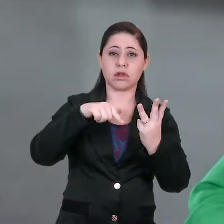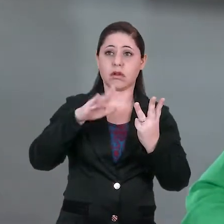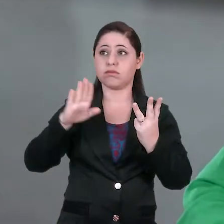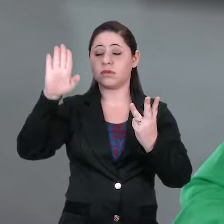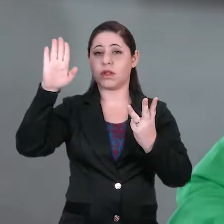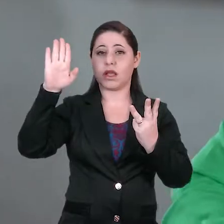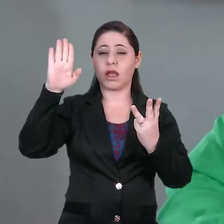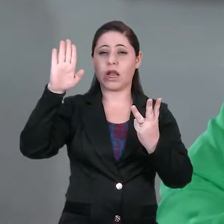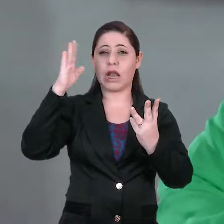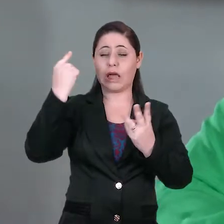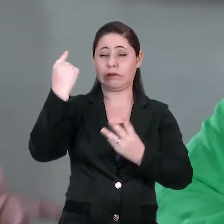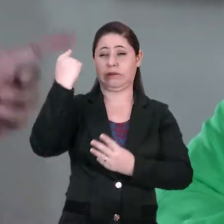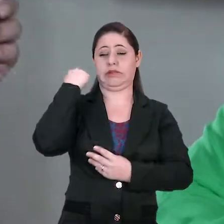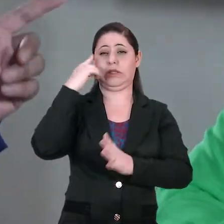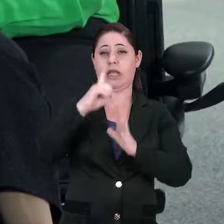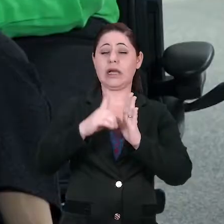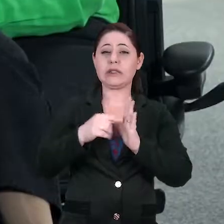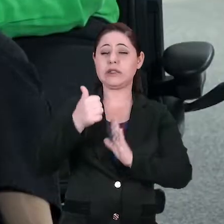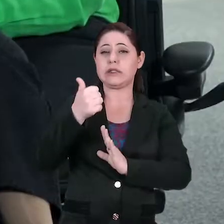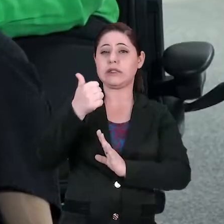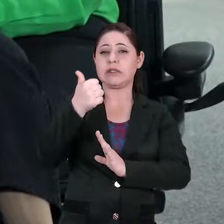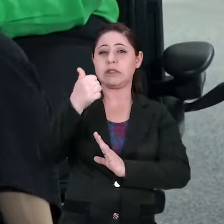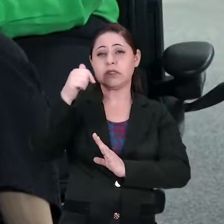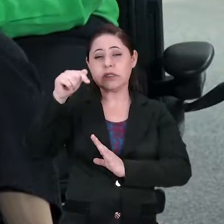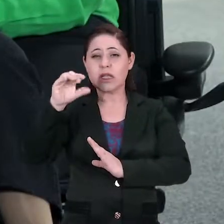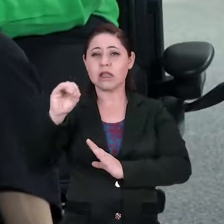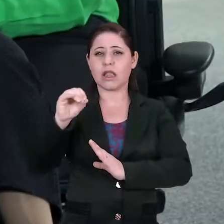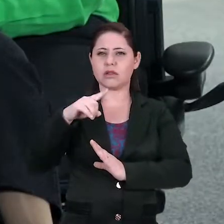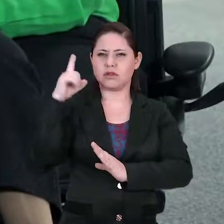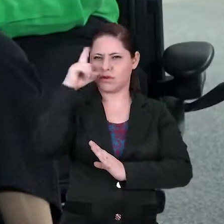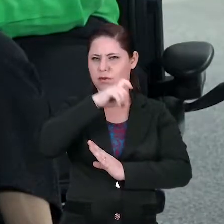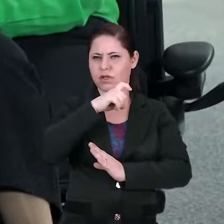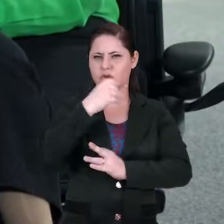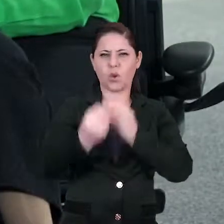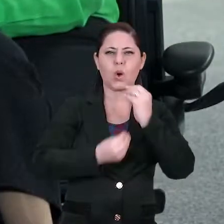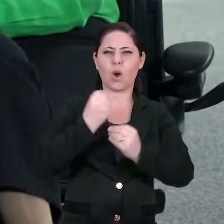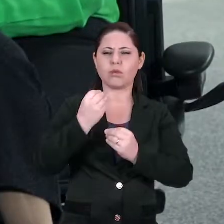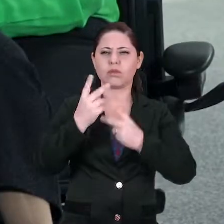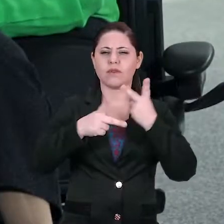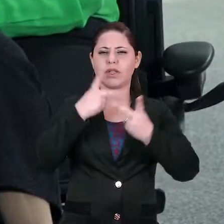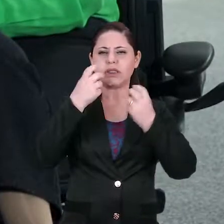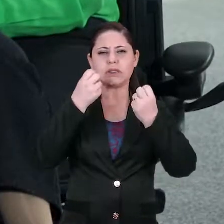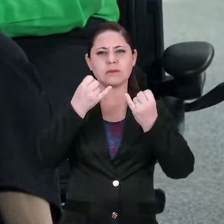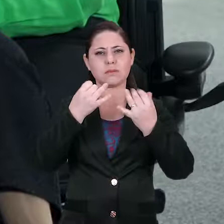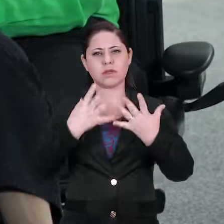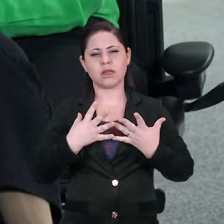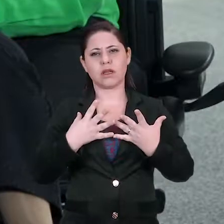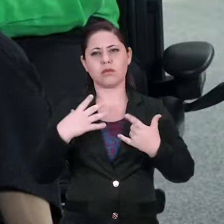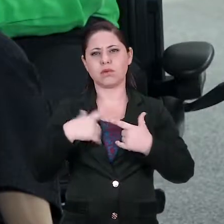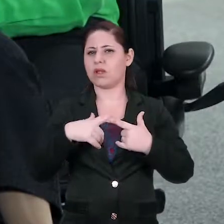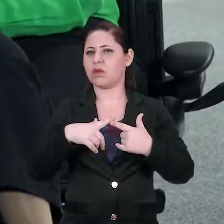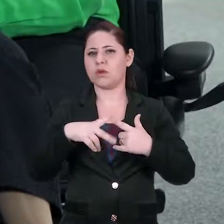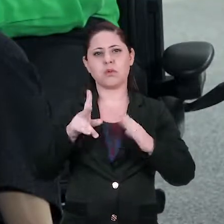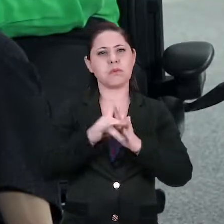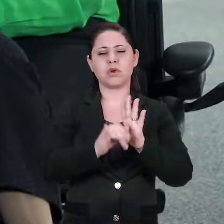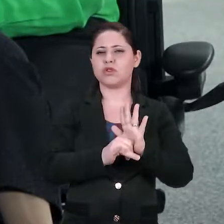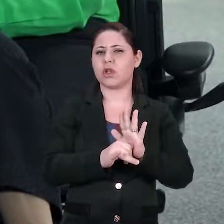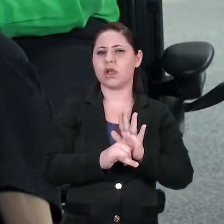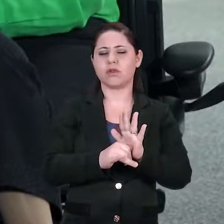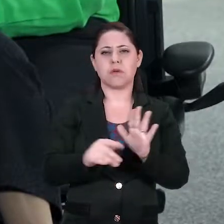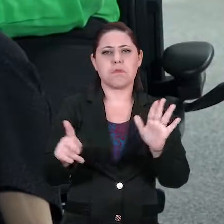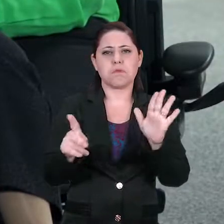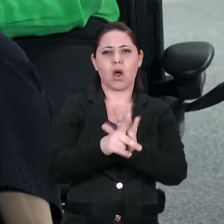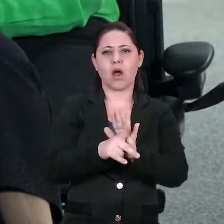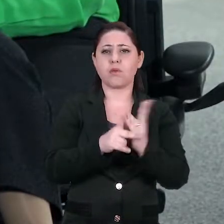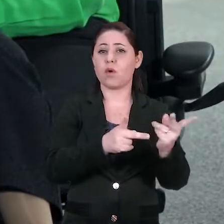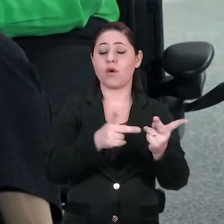votos na década de 70 é muito voto. A que você atribui isso, professora Marisa? Você acabou de falar que não era um projeto teu, foi mais um